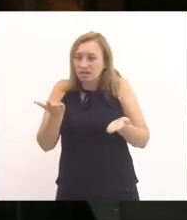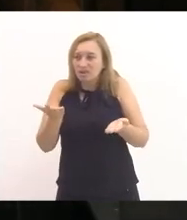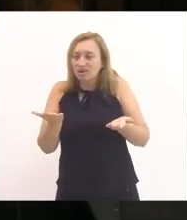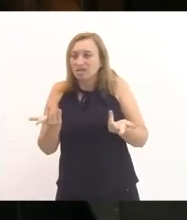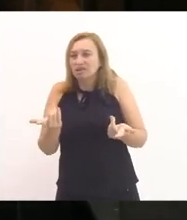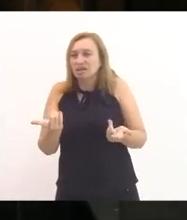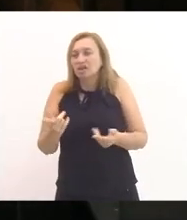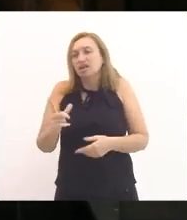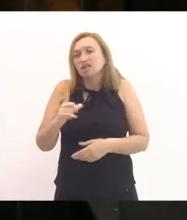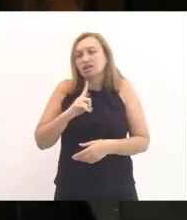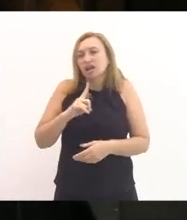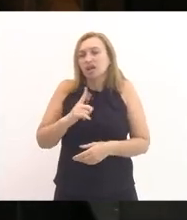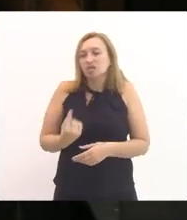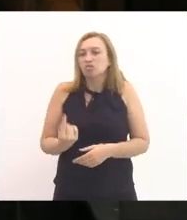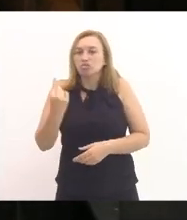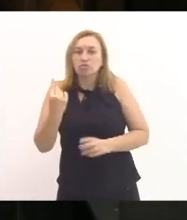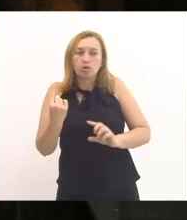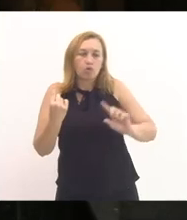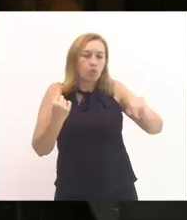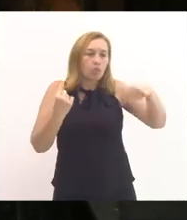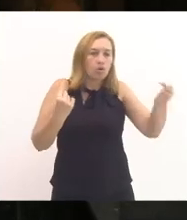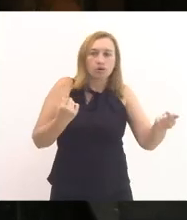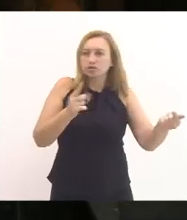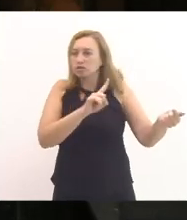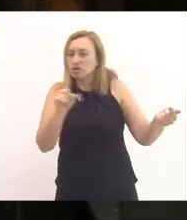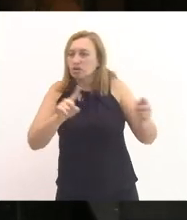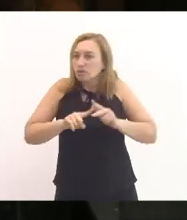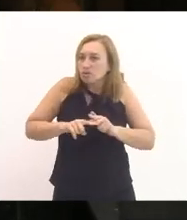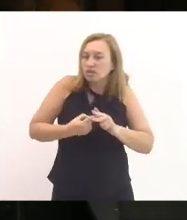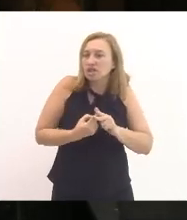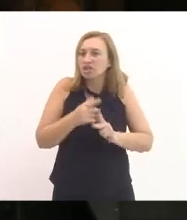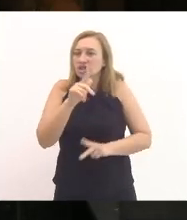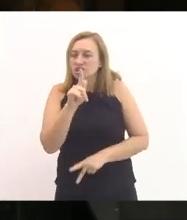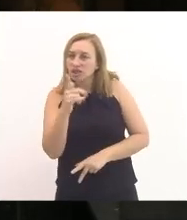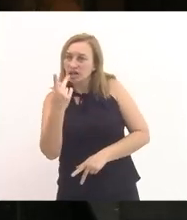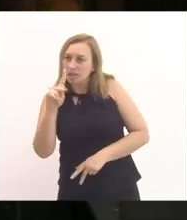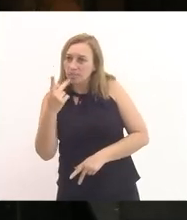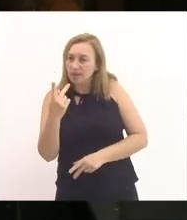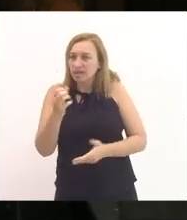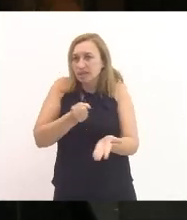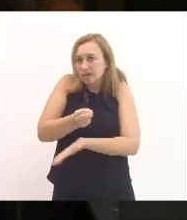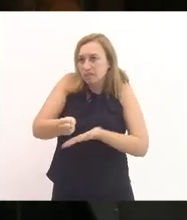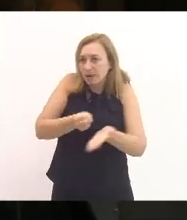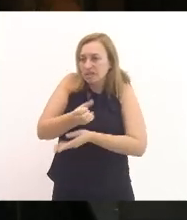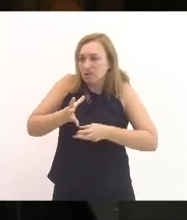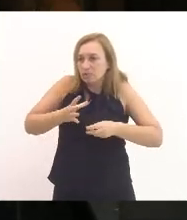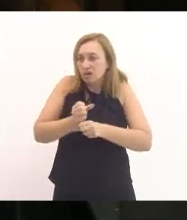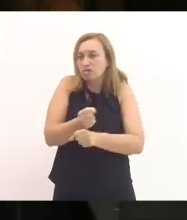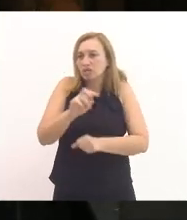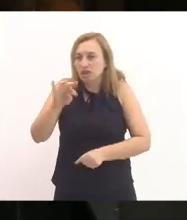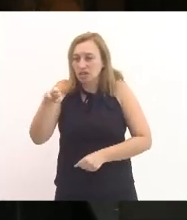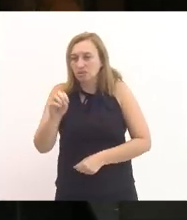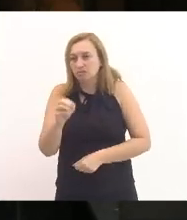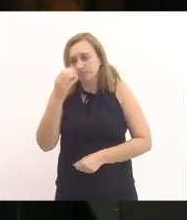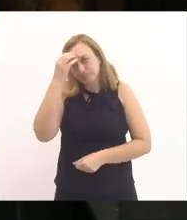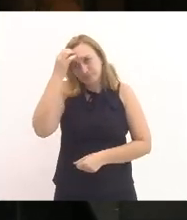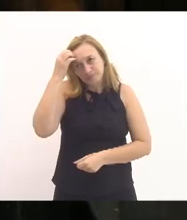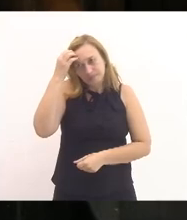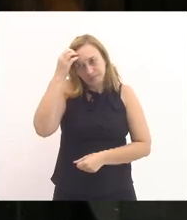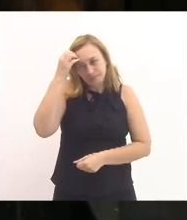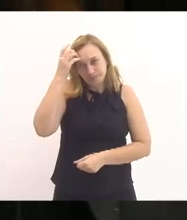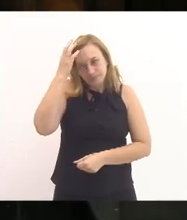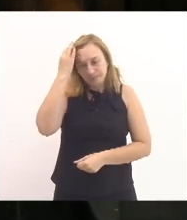outros não tem é uma maneira a gente corrigir é colocar ghp na base de incidência de cálculos e n e o